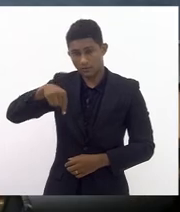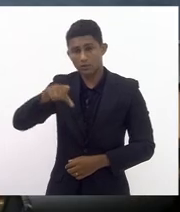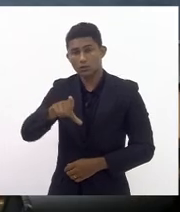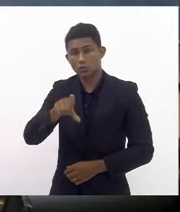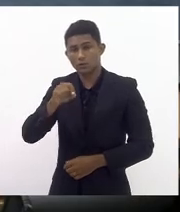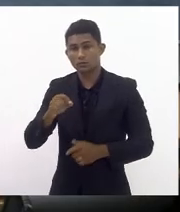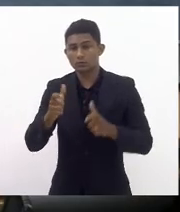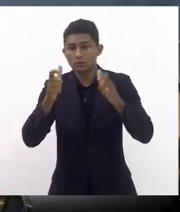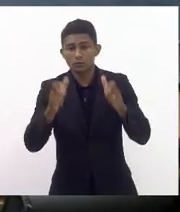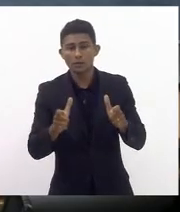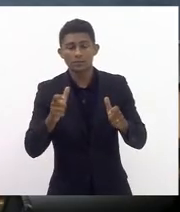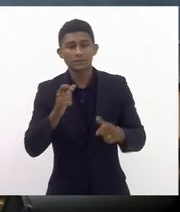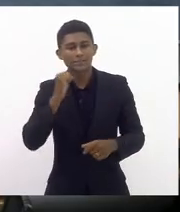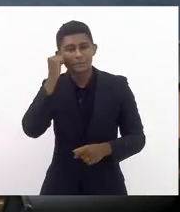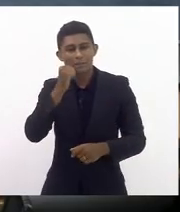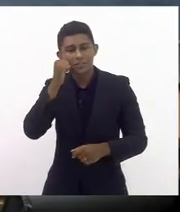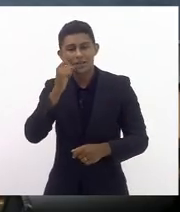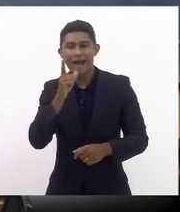de Sepetiba,